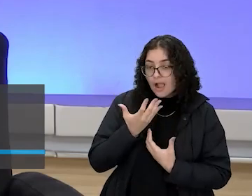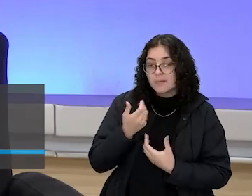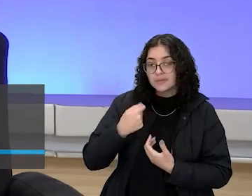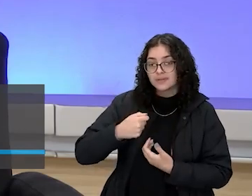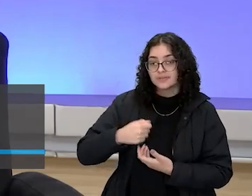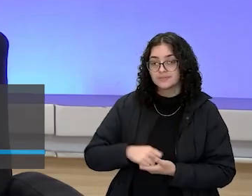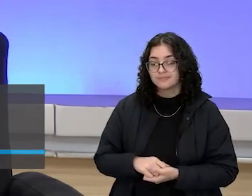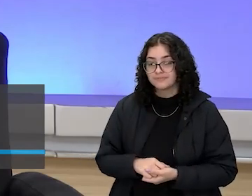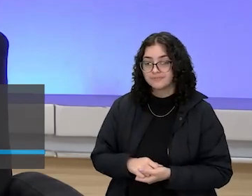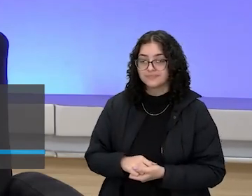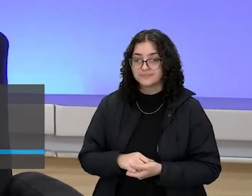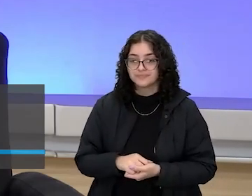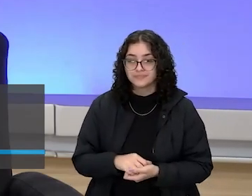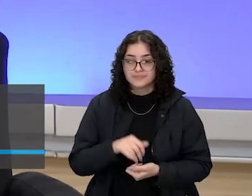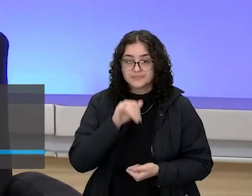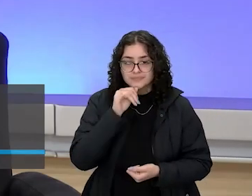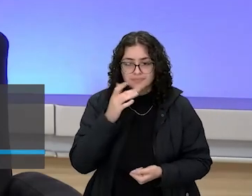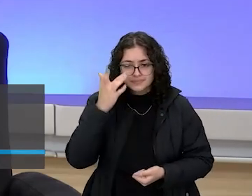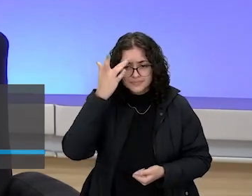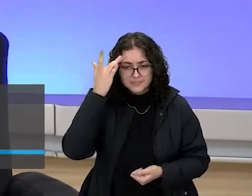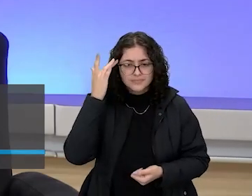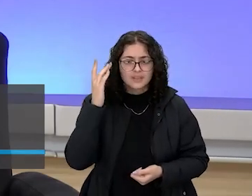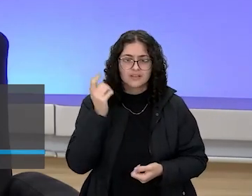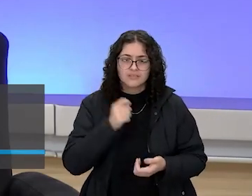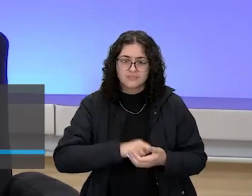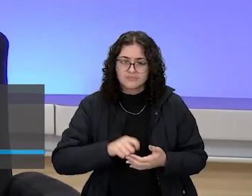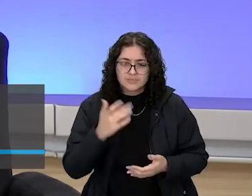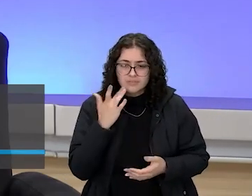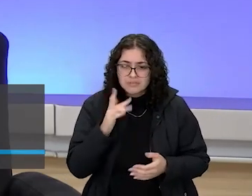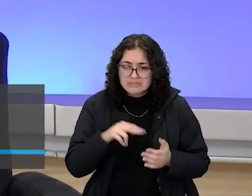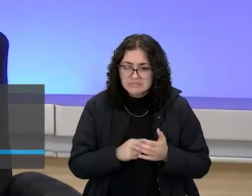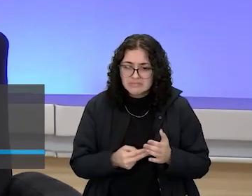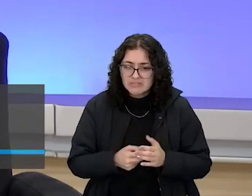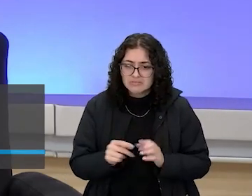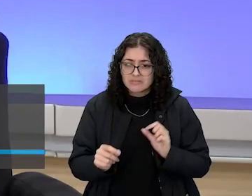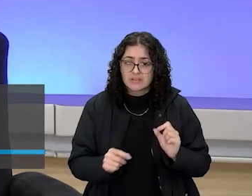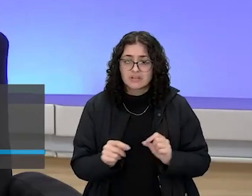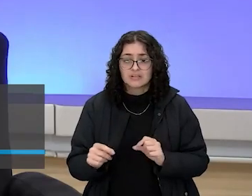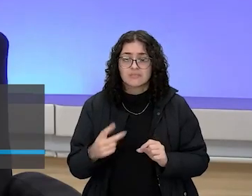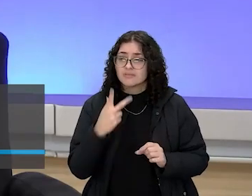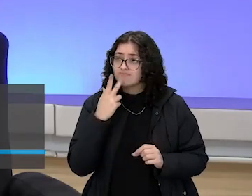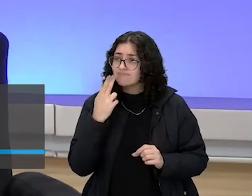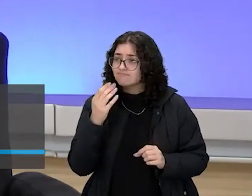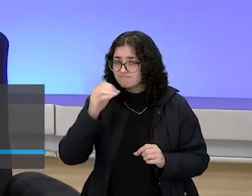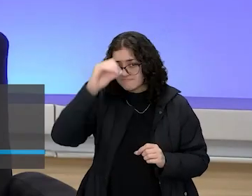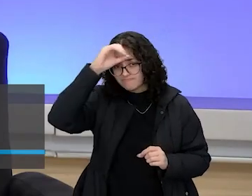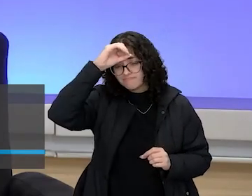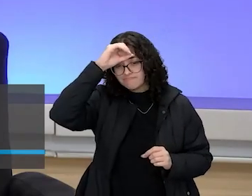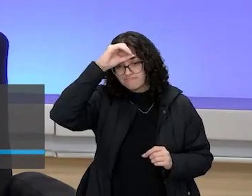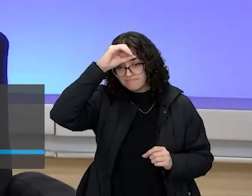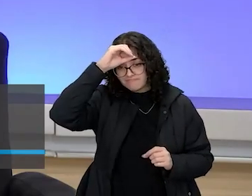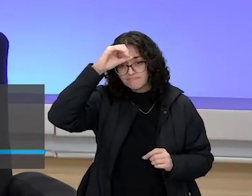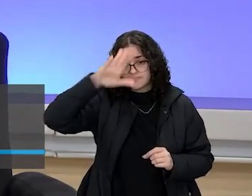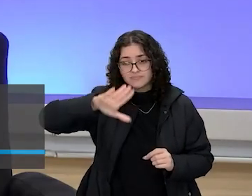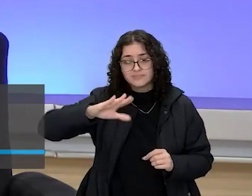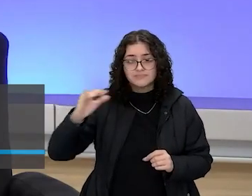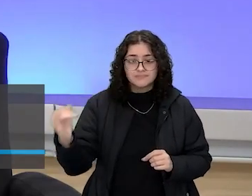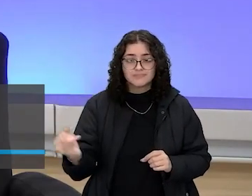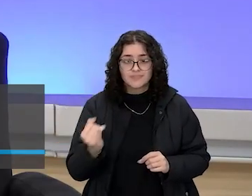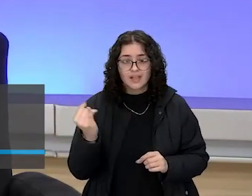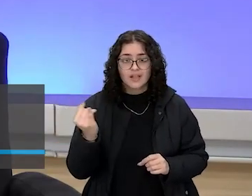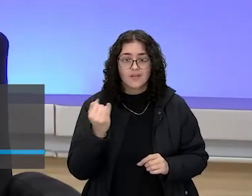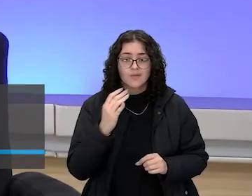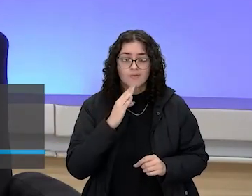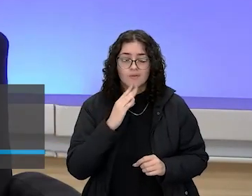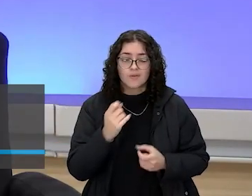precisa. Então se alguém nota escrito ali, mas não sabe o que significa, passa batido. Então por isso é importante a gente